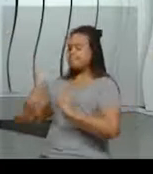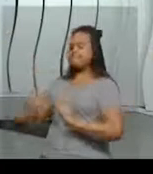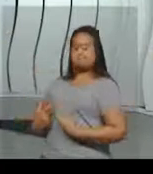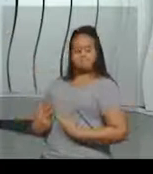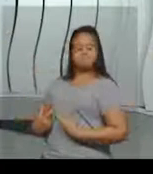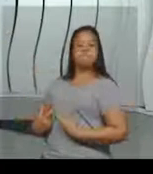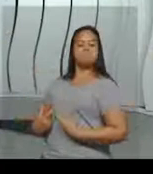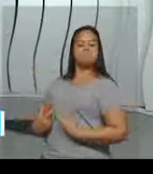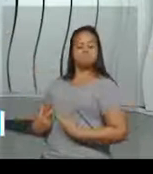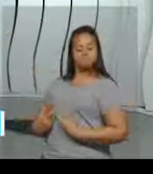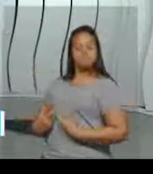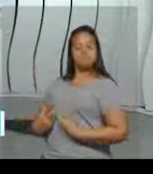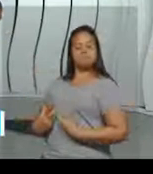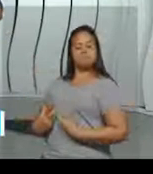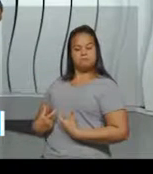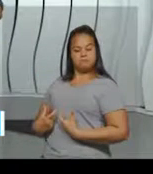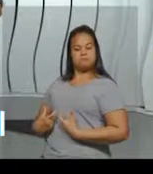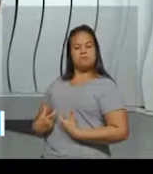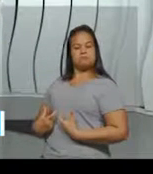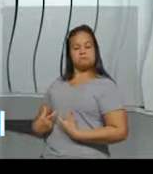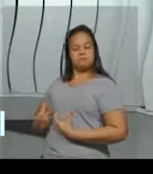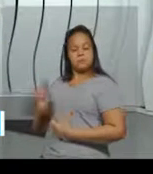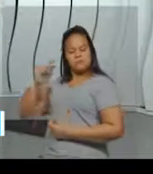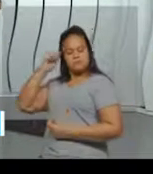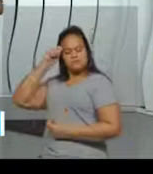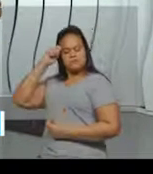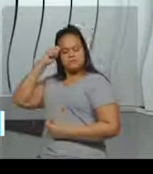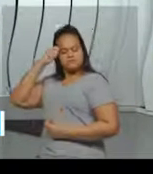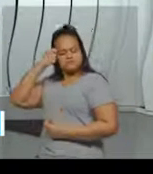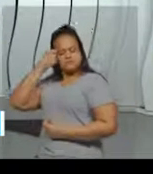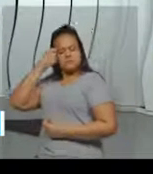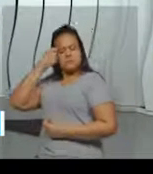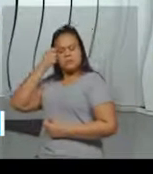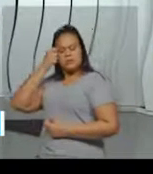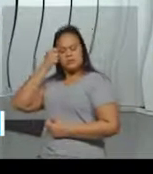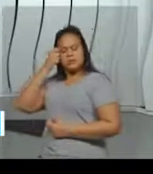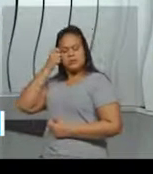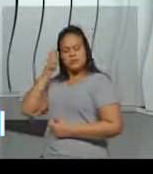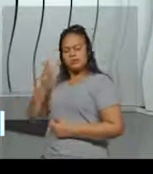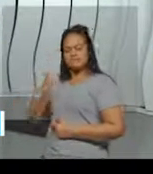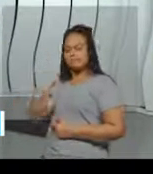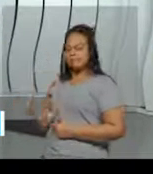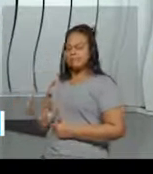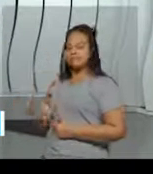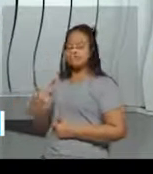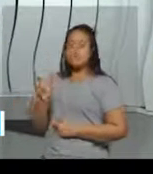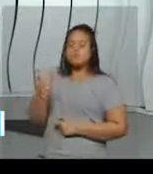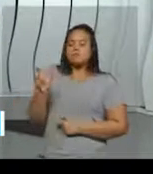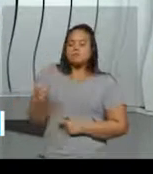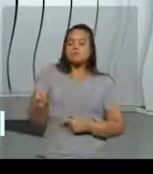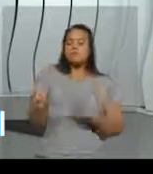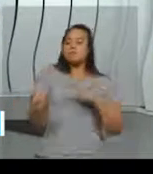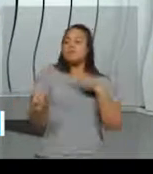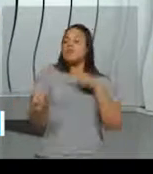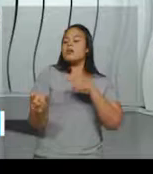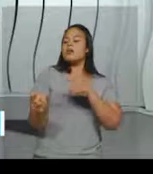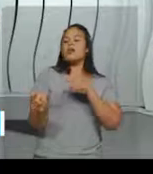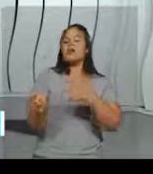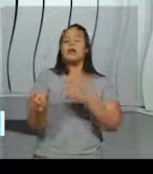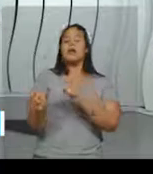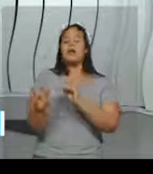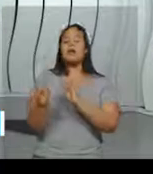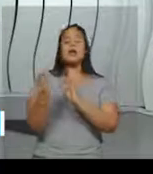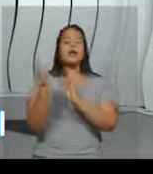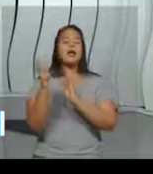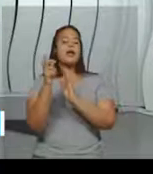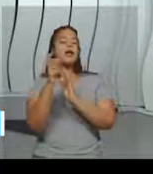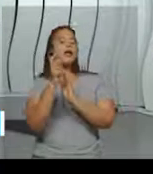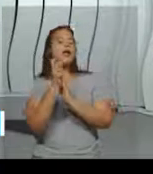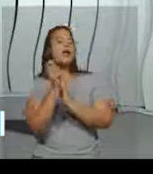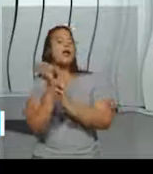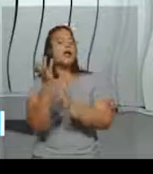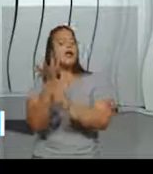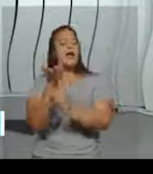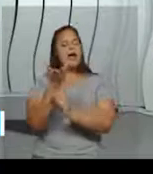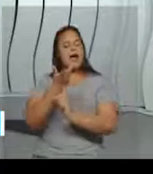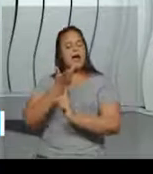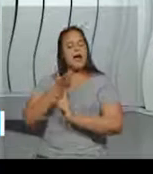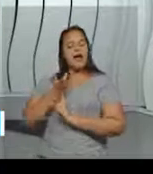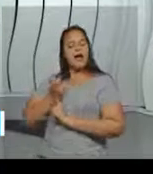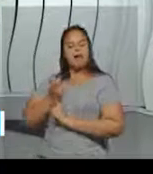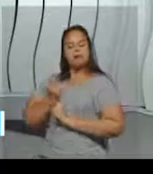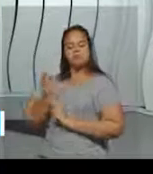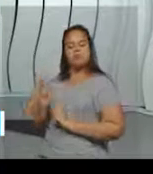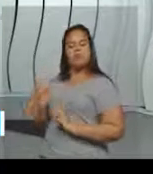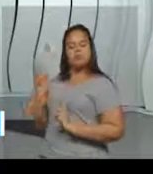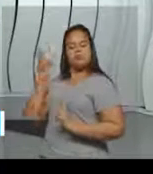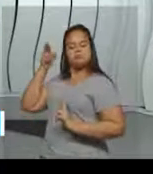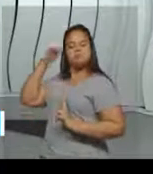muito grande, né? E então, é essa ideia que, muito provavelmente, essa arte queria trazer, da